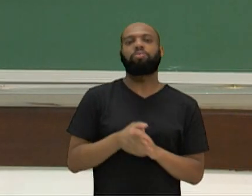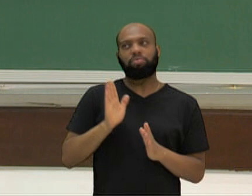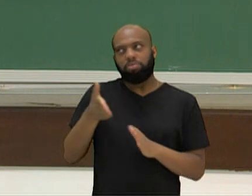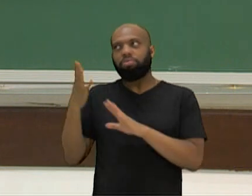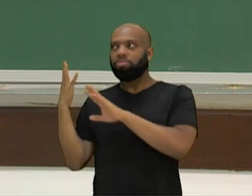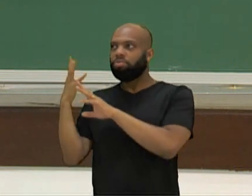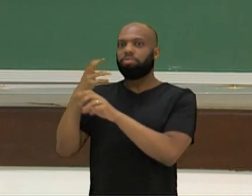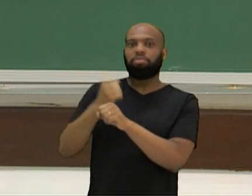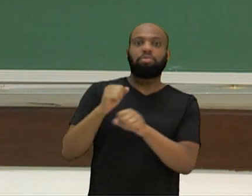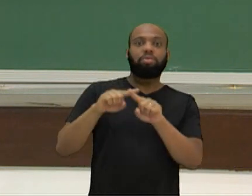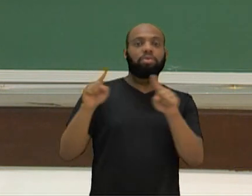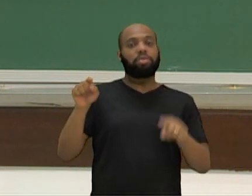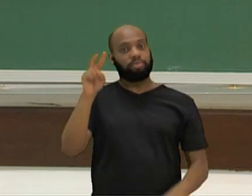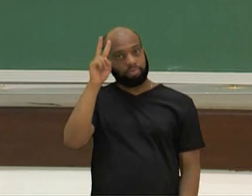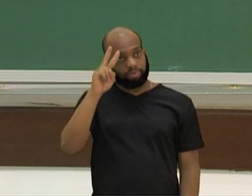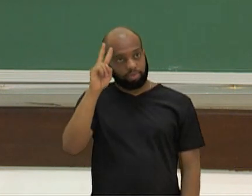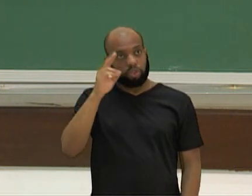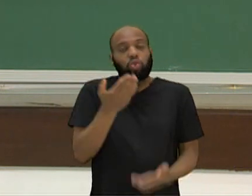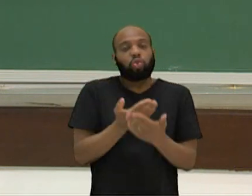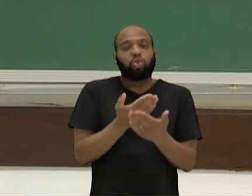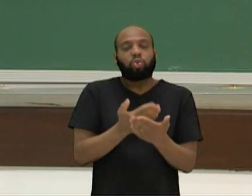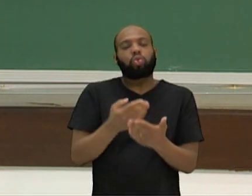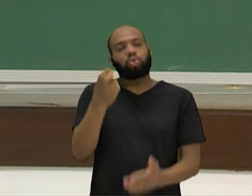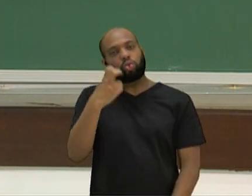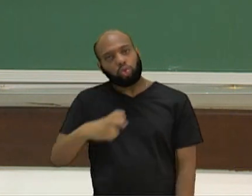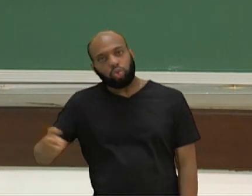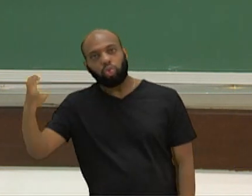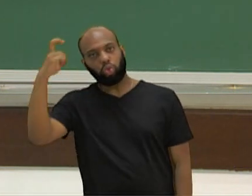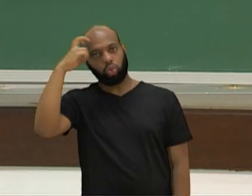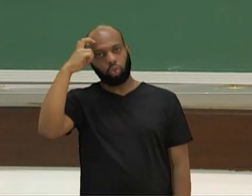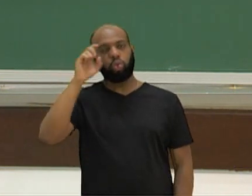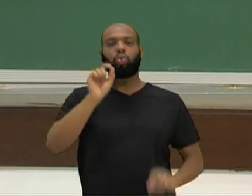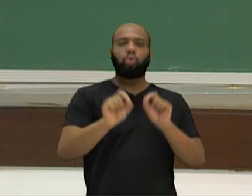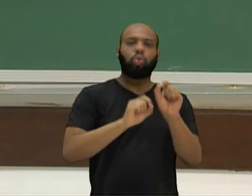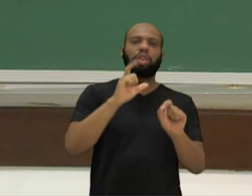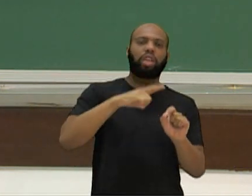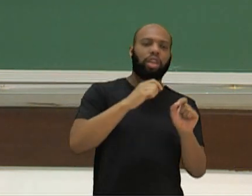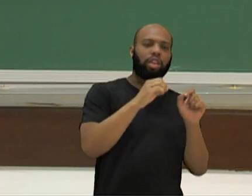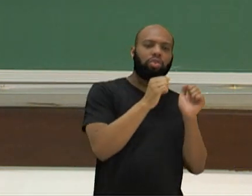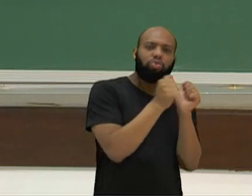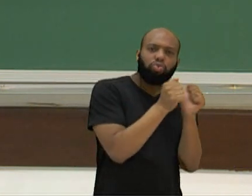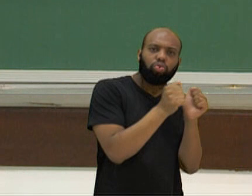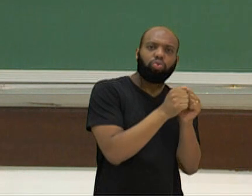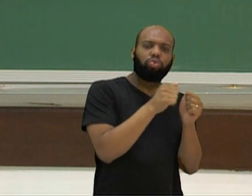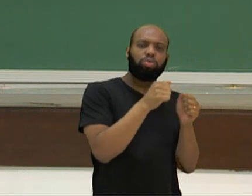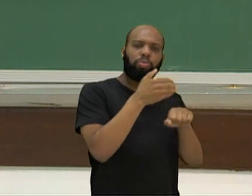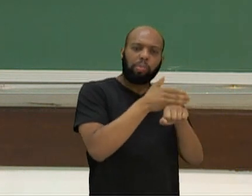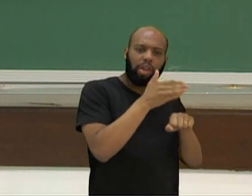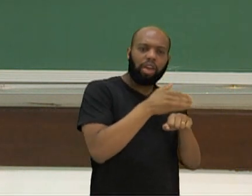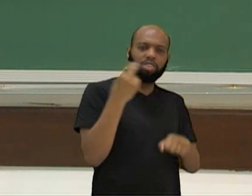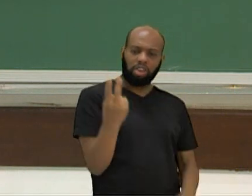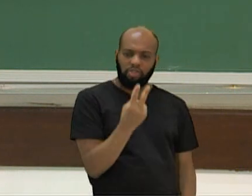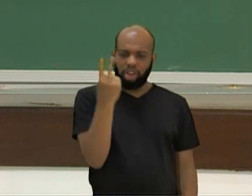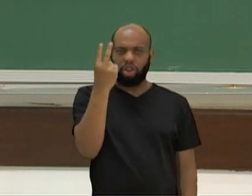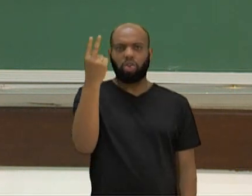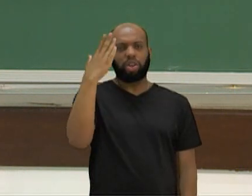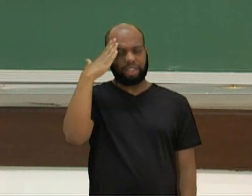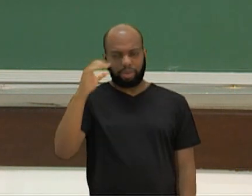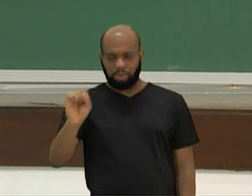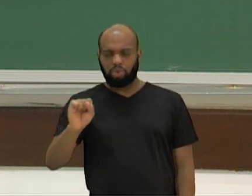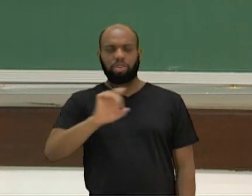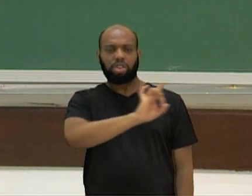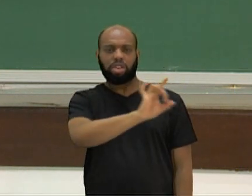revisão. Mas só relembrando, então, falamos de culturas como o conjunto de práticas e valores e saberes que cada comunidade